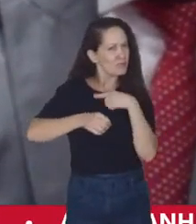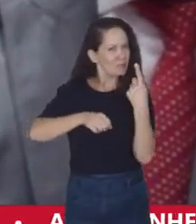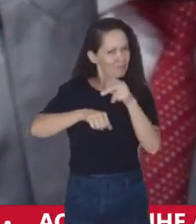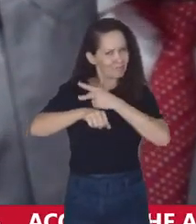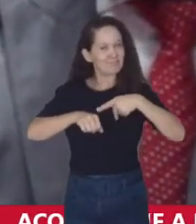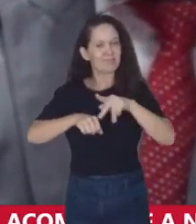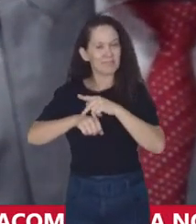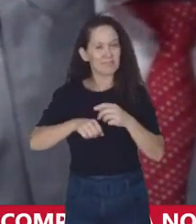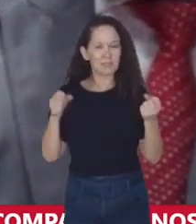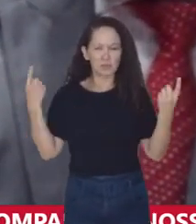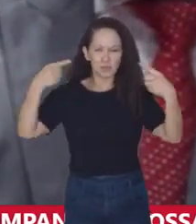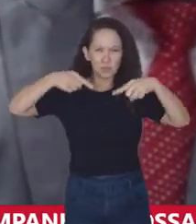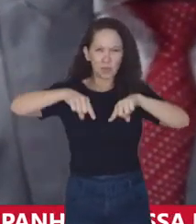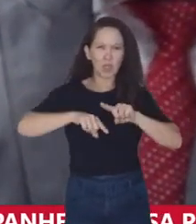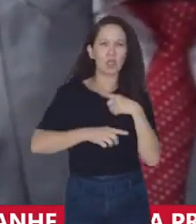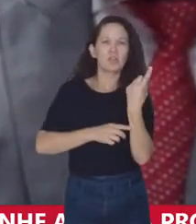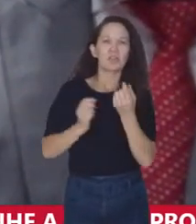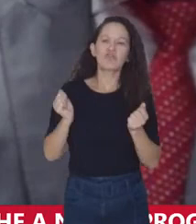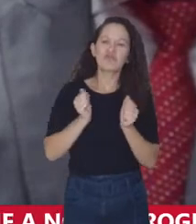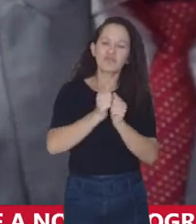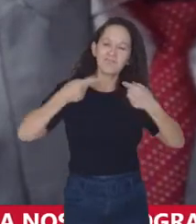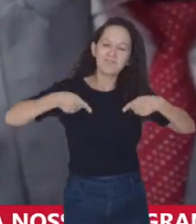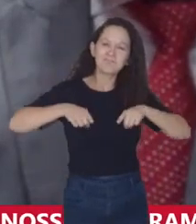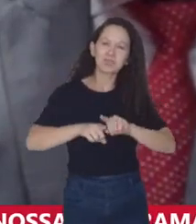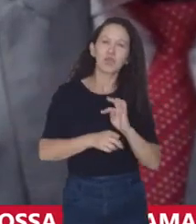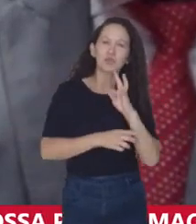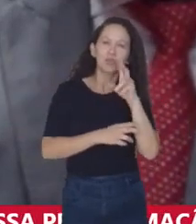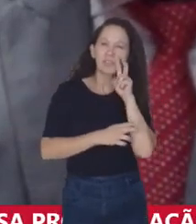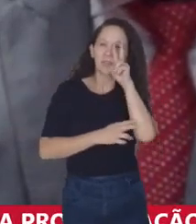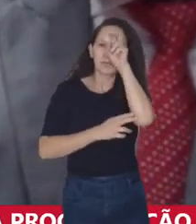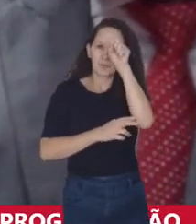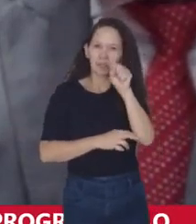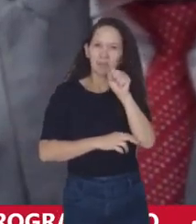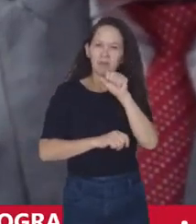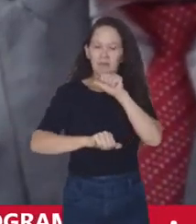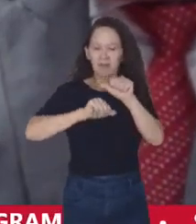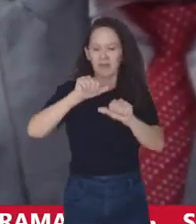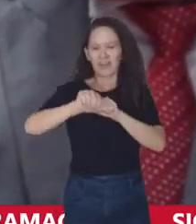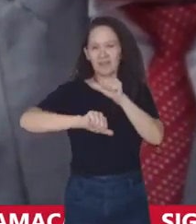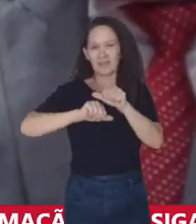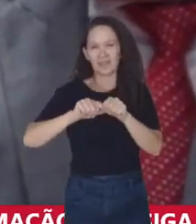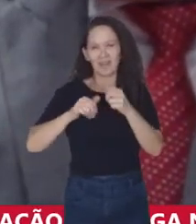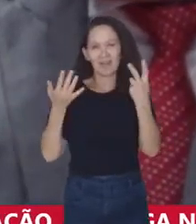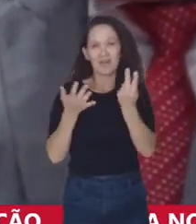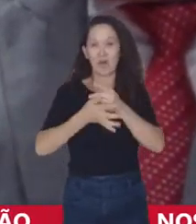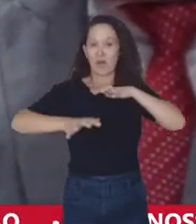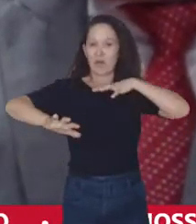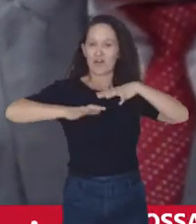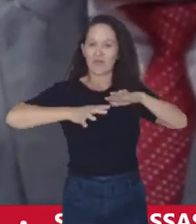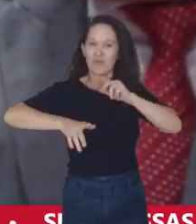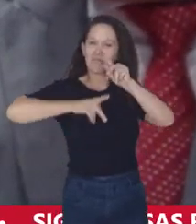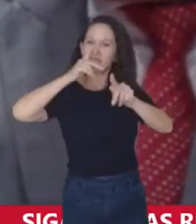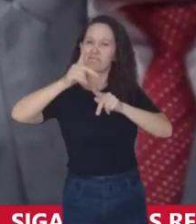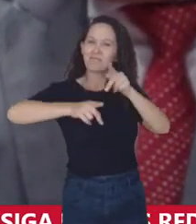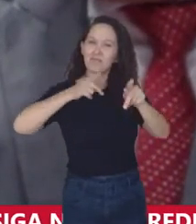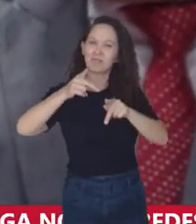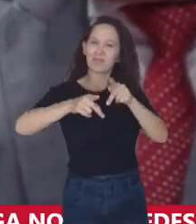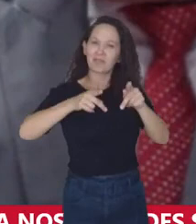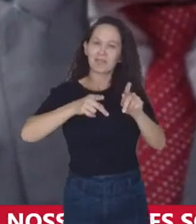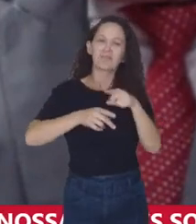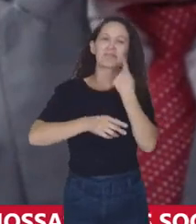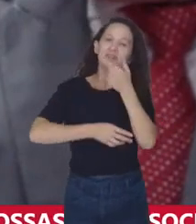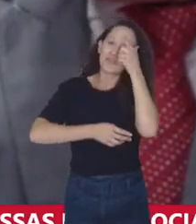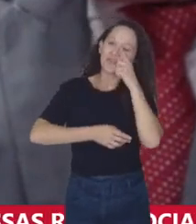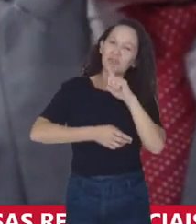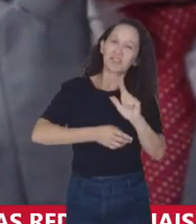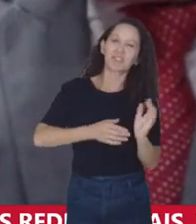país, é a gente juntar toda essa energia e transformar num grande movimento de massa para levar o companheiro